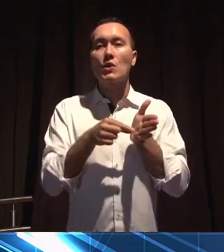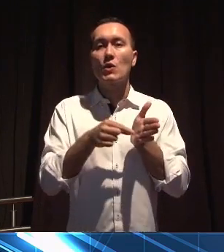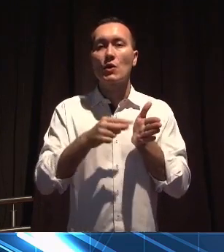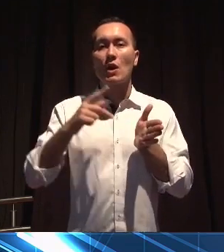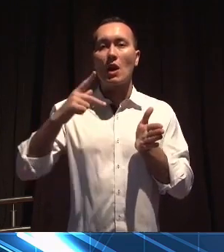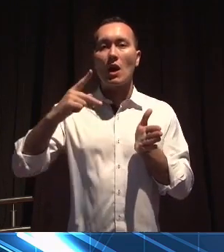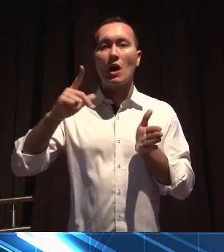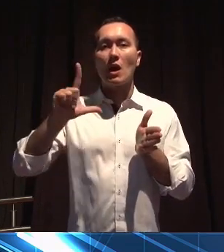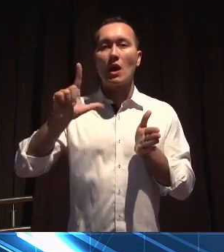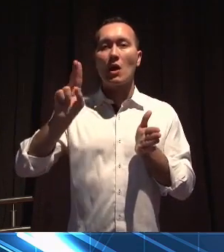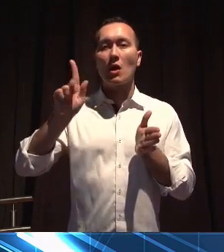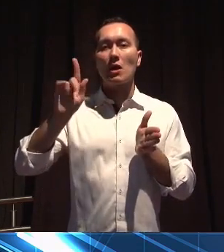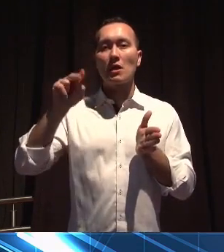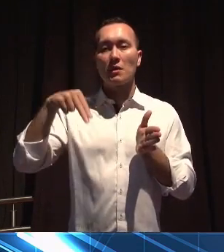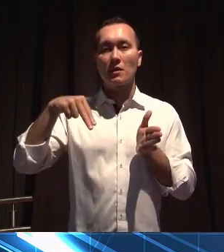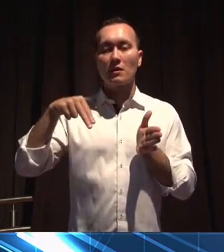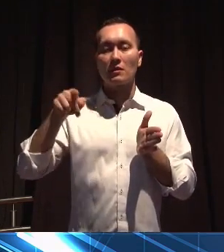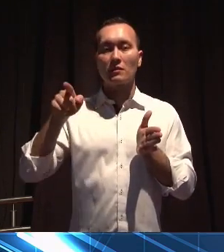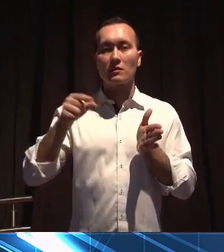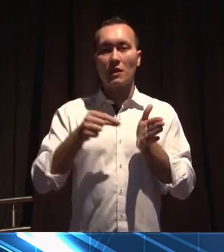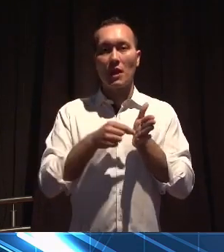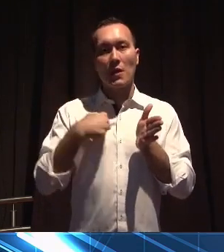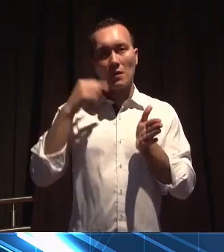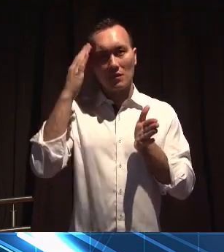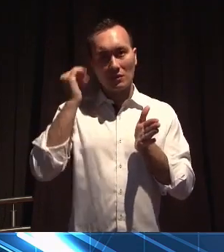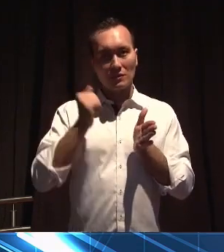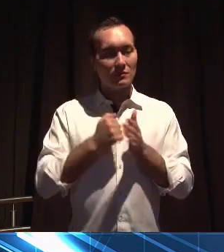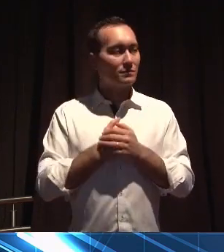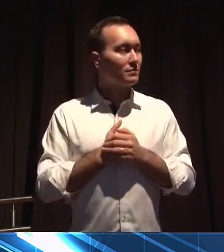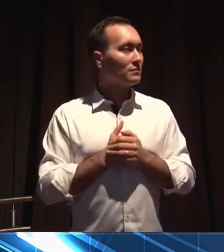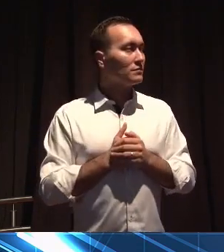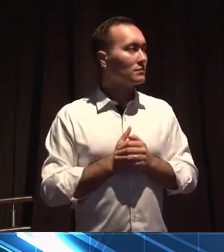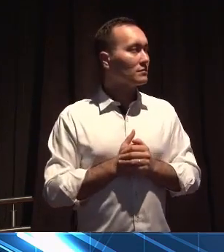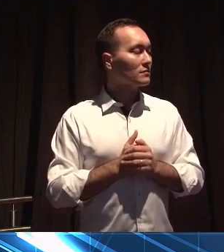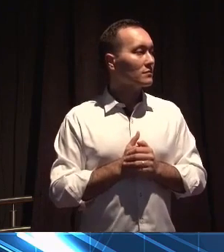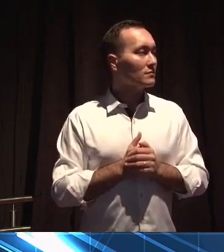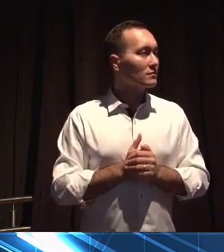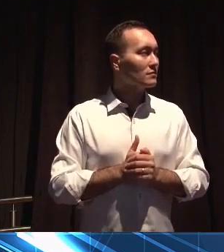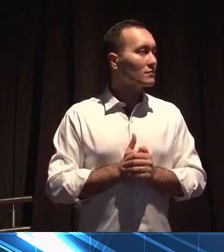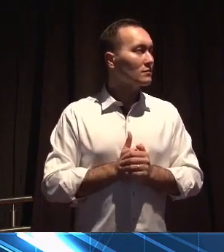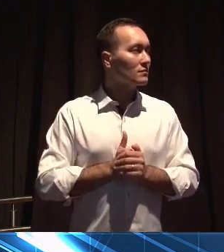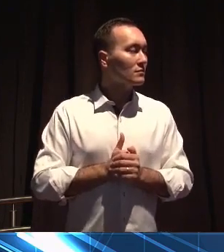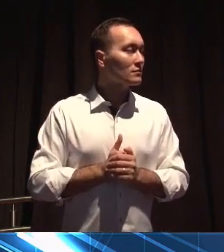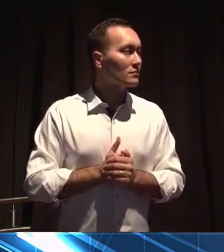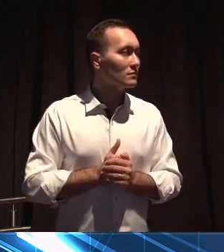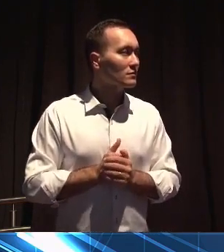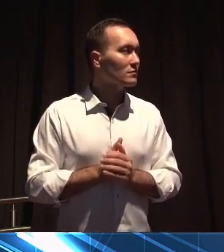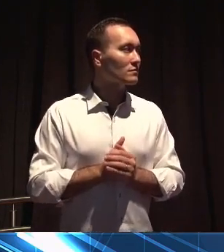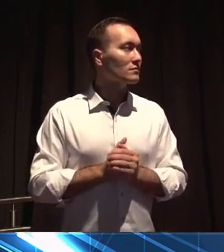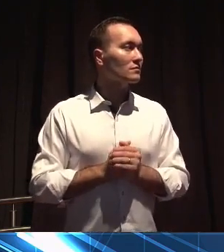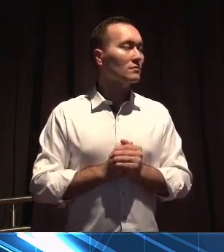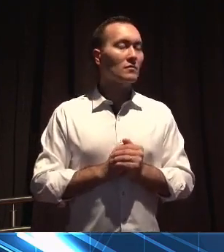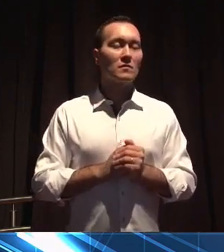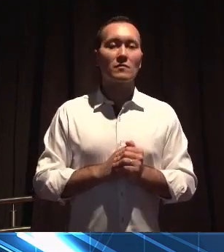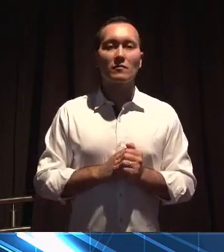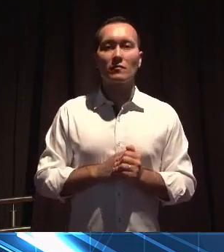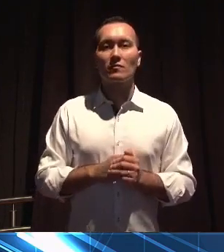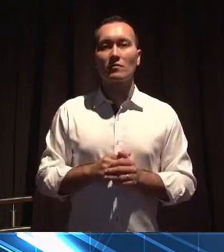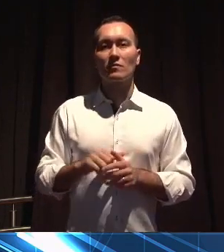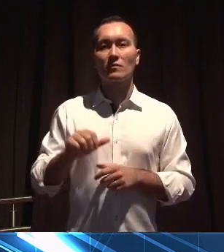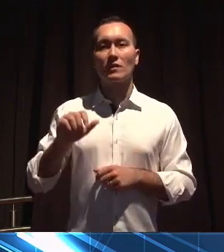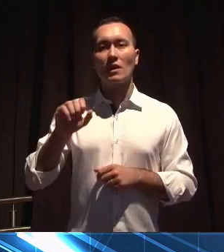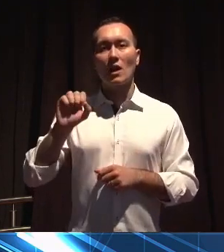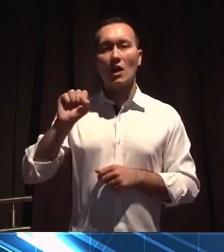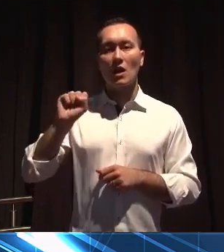bárbaroscov é a gente conhece muito pelo Welling do Solid né mas é uma grande cientista da Computação que fez muitas